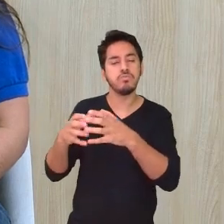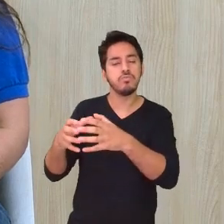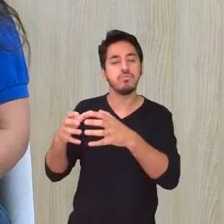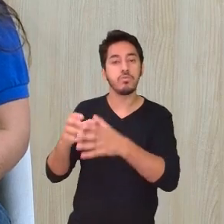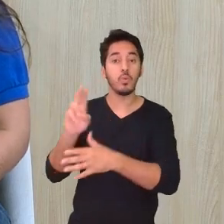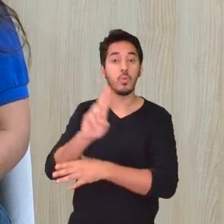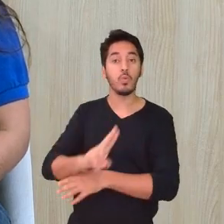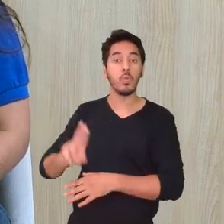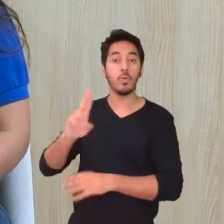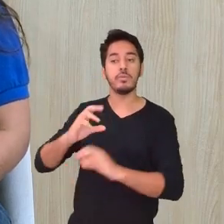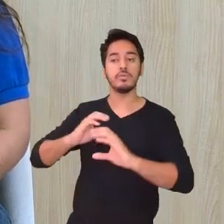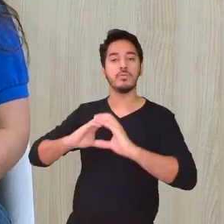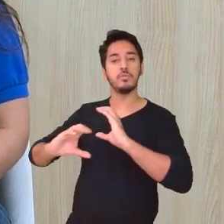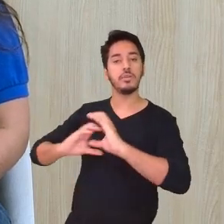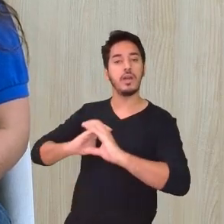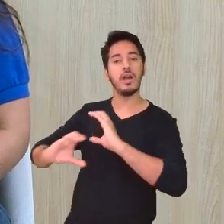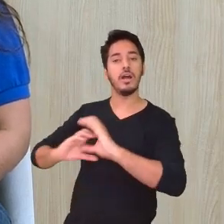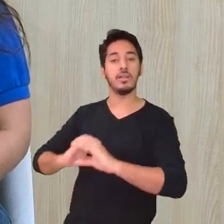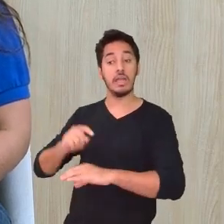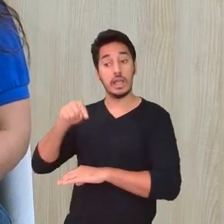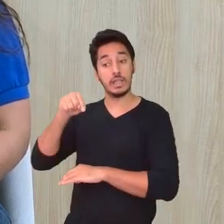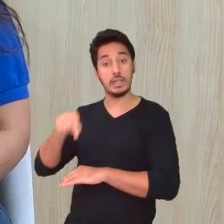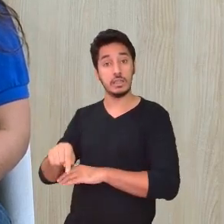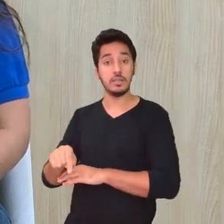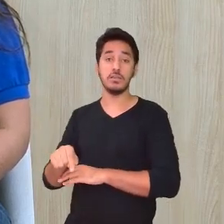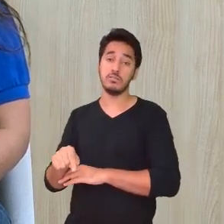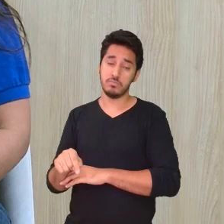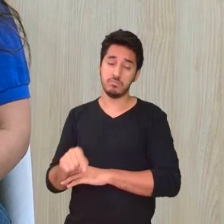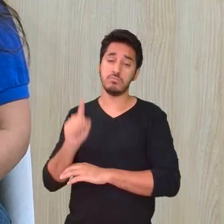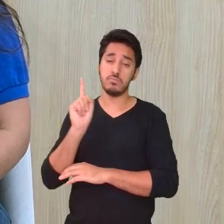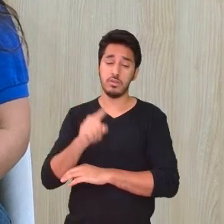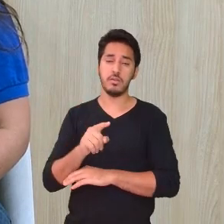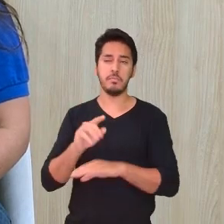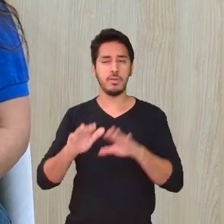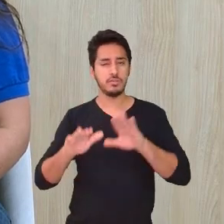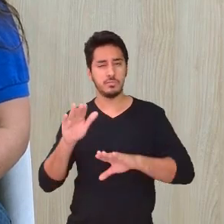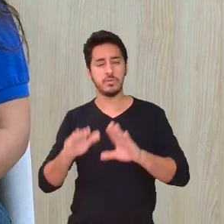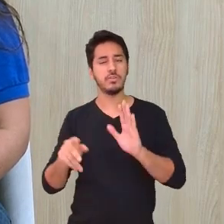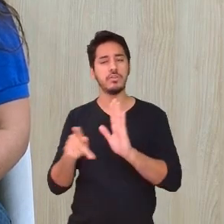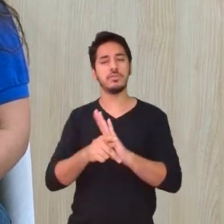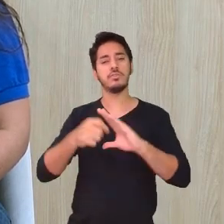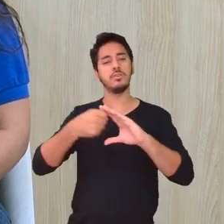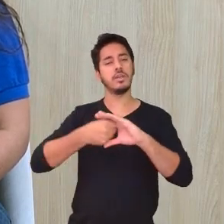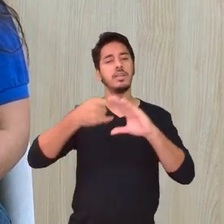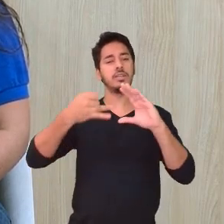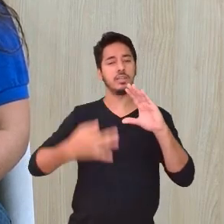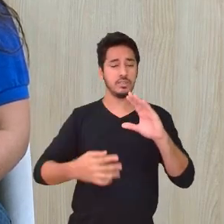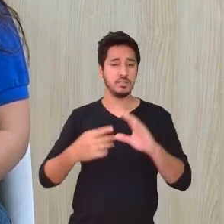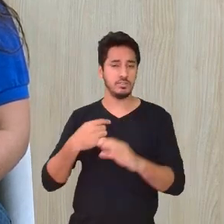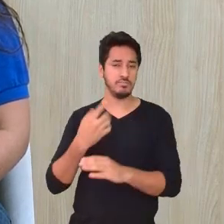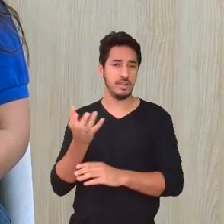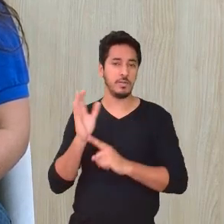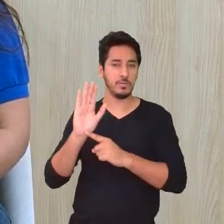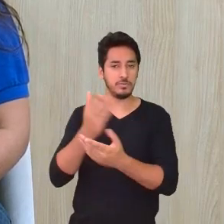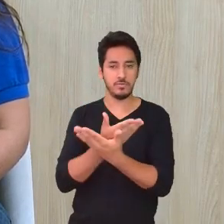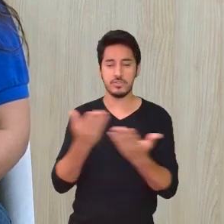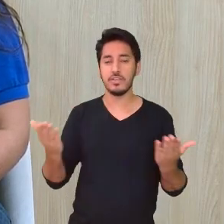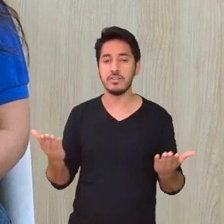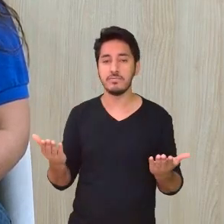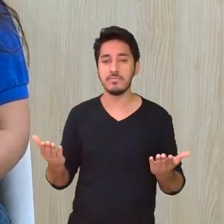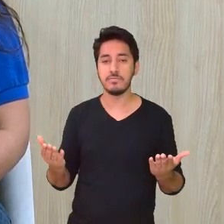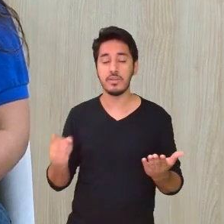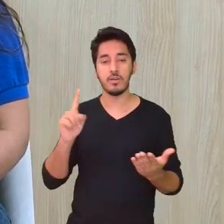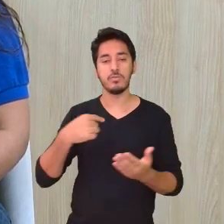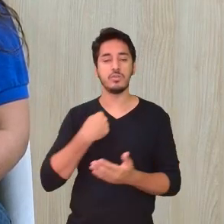se comunicar. Então, aquilo ali, né, Carla, faz parte mais ou menos dessa caricatura que a gente está querendo trazer na aula, né? Ou seja, é como se a